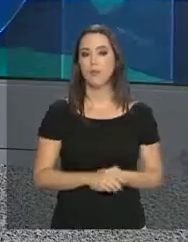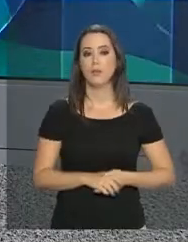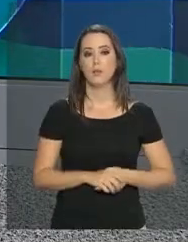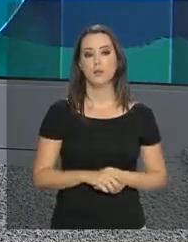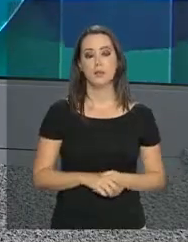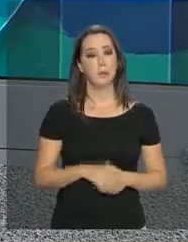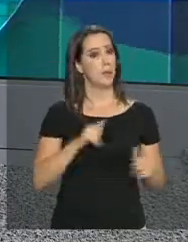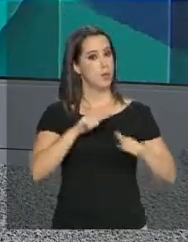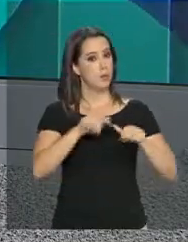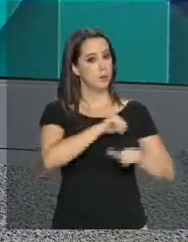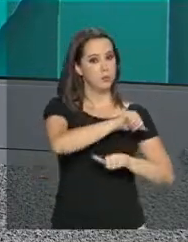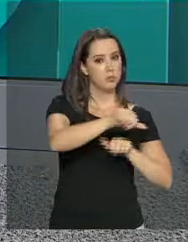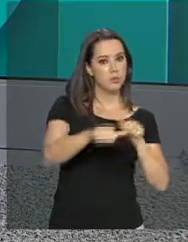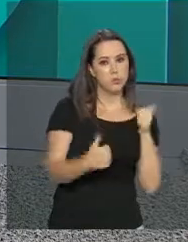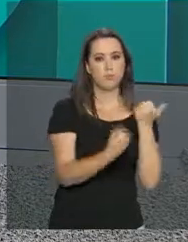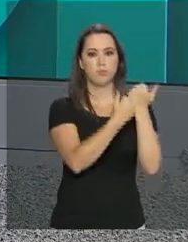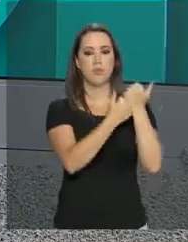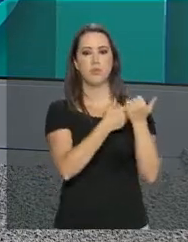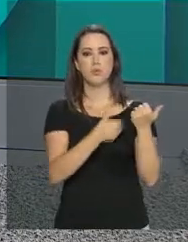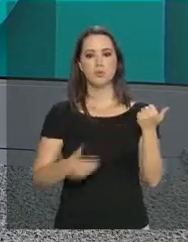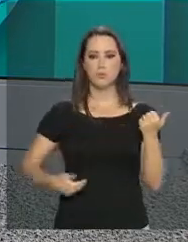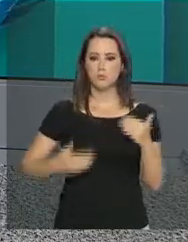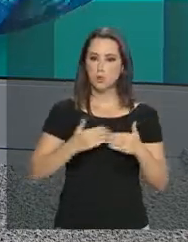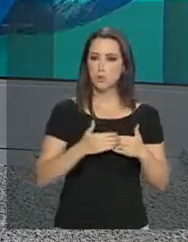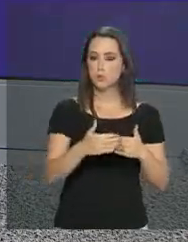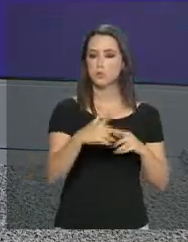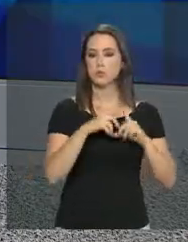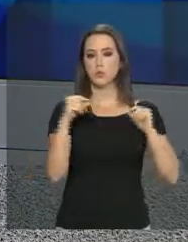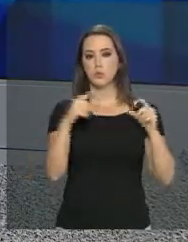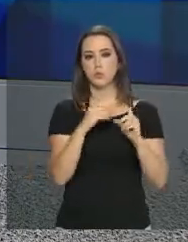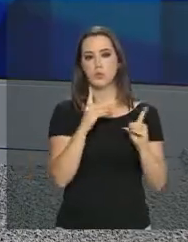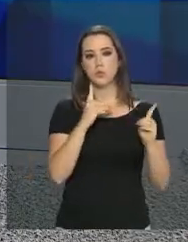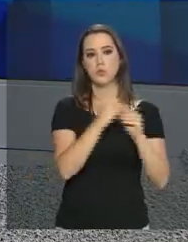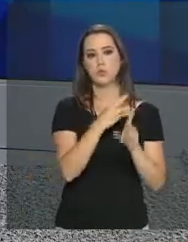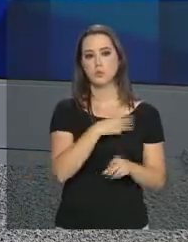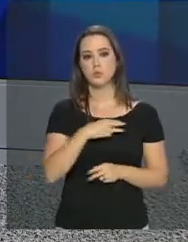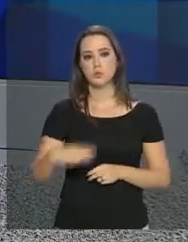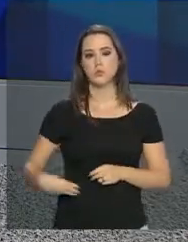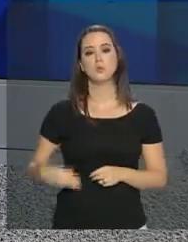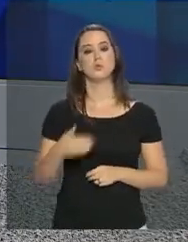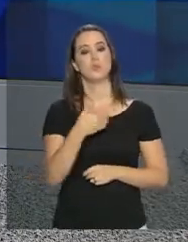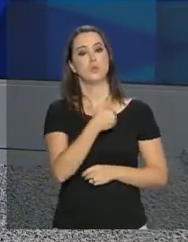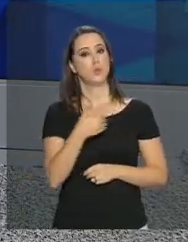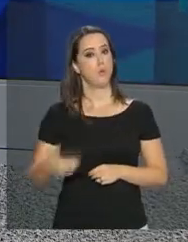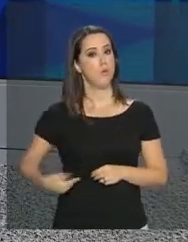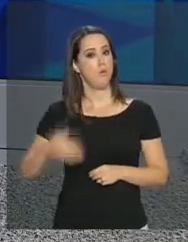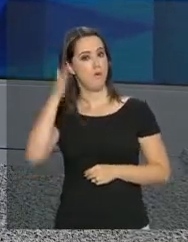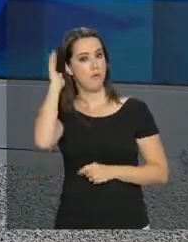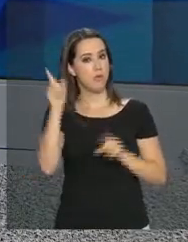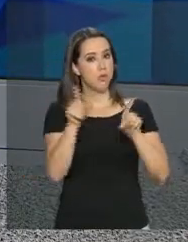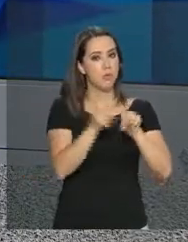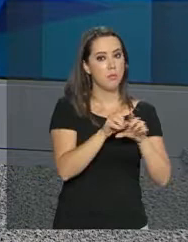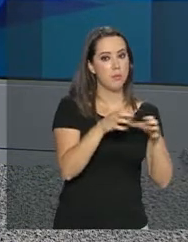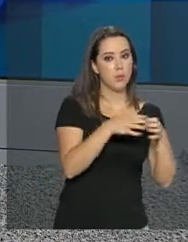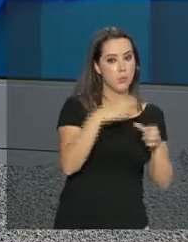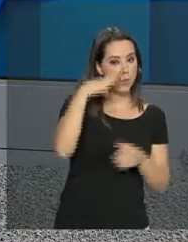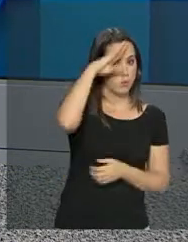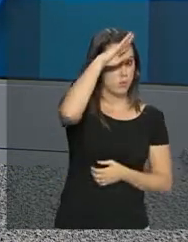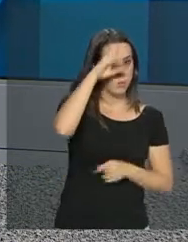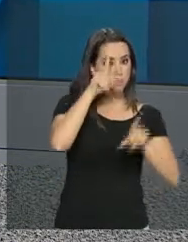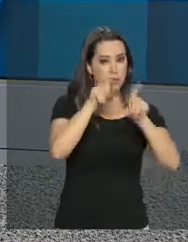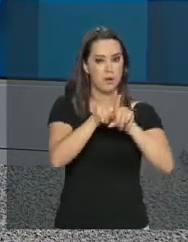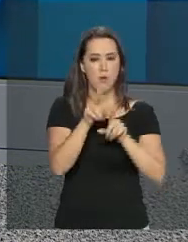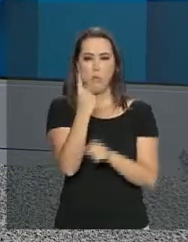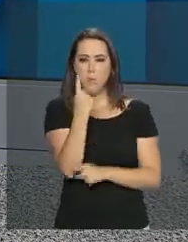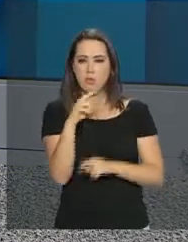transição de governo segue aqui em brasília com encontros entre ministros do governo temer ea equipe do presidente eleito jair bolsonaro uma das reuniões